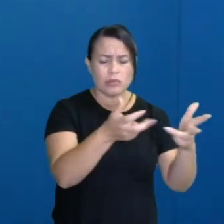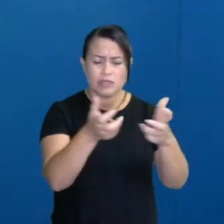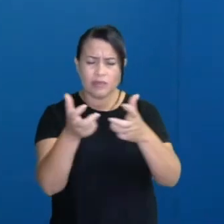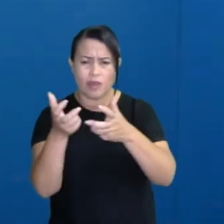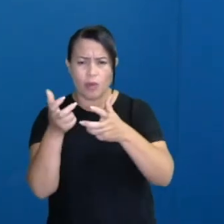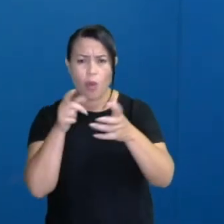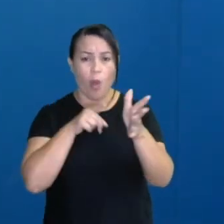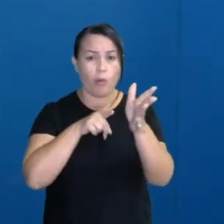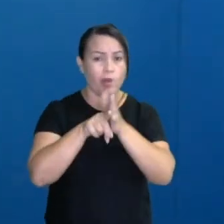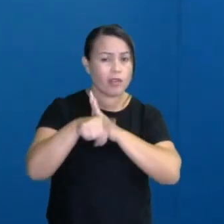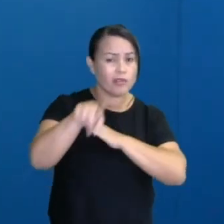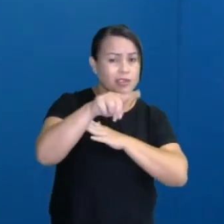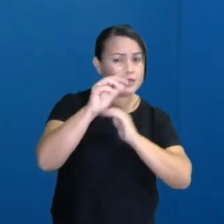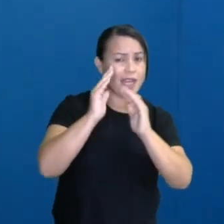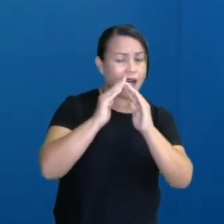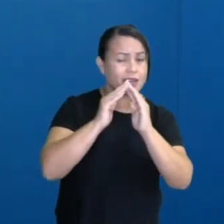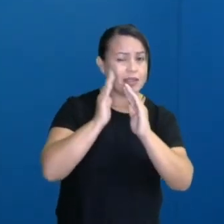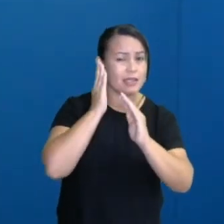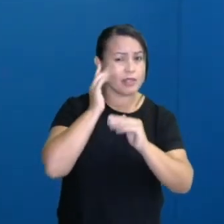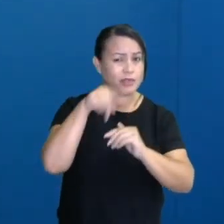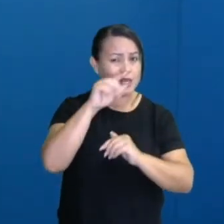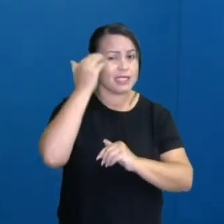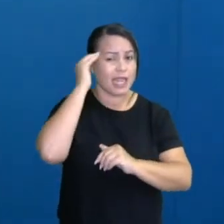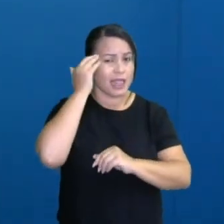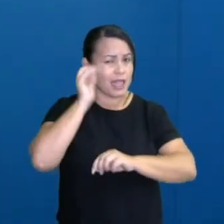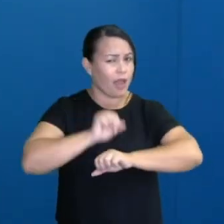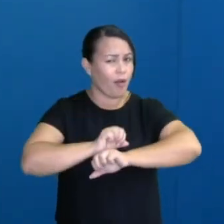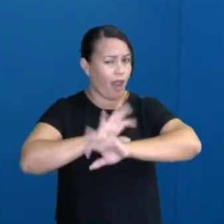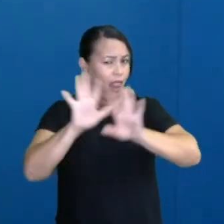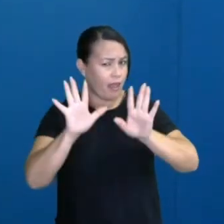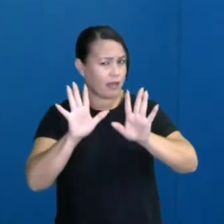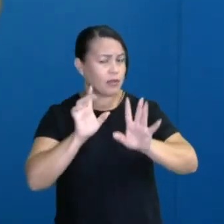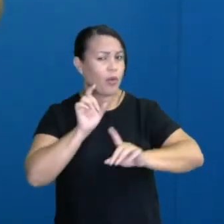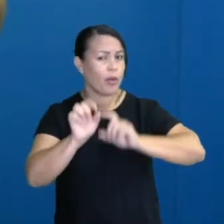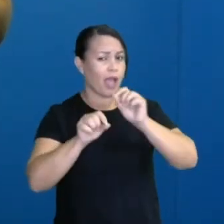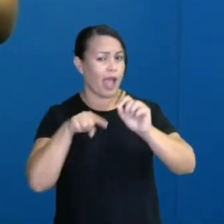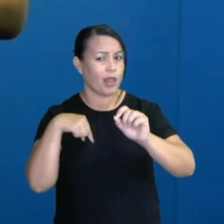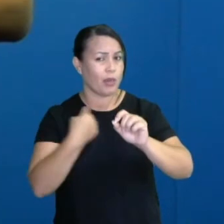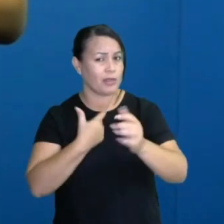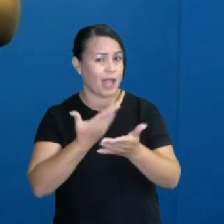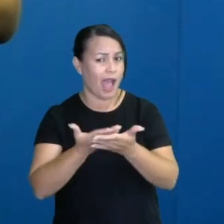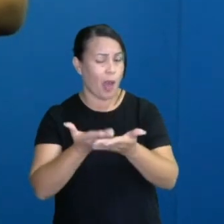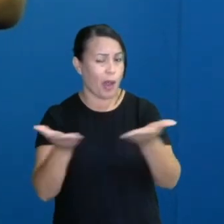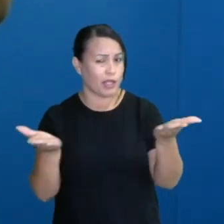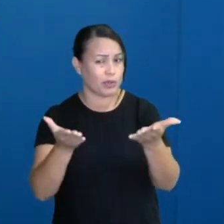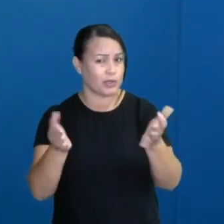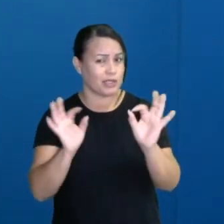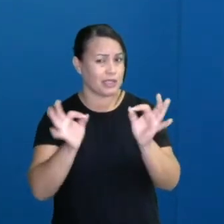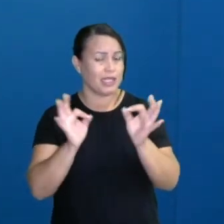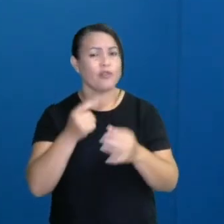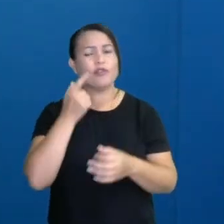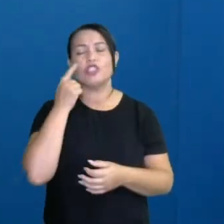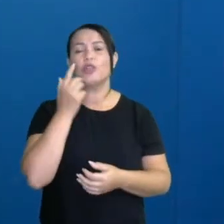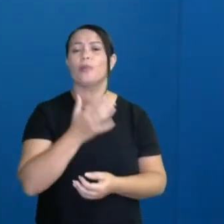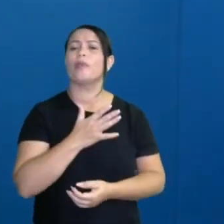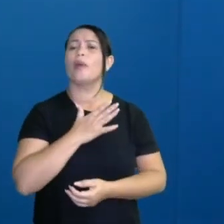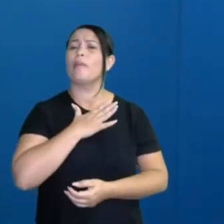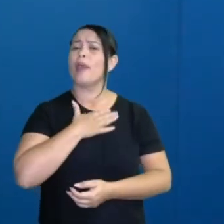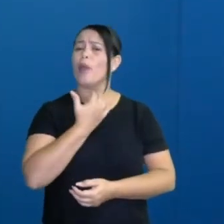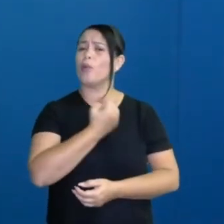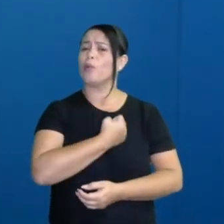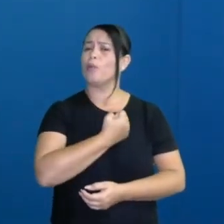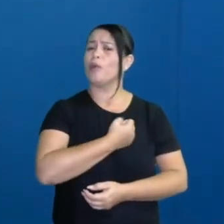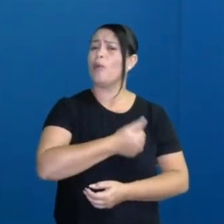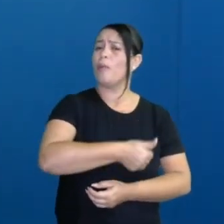a vocês aí de casa agora para ver se vocês entenderam direitinho a nossa aula de hoje, tá? Vê só, meu